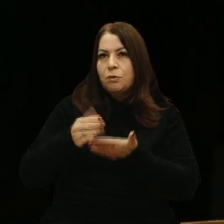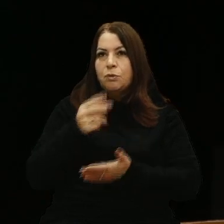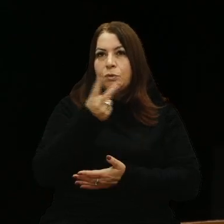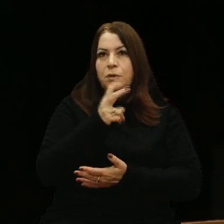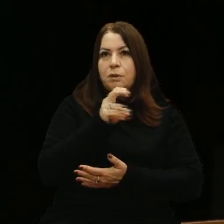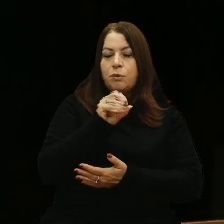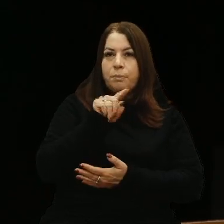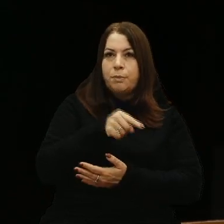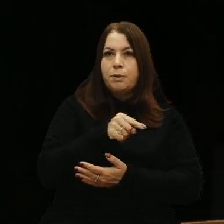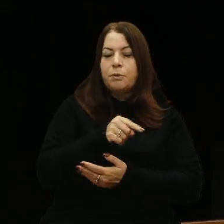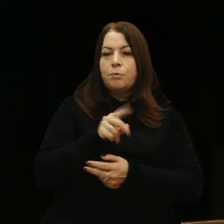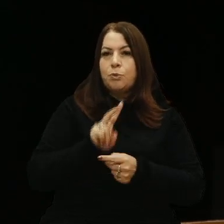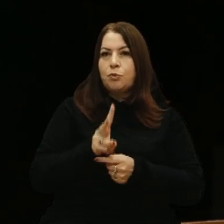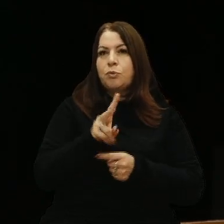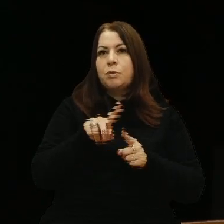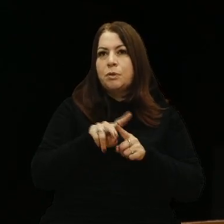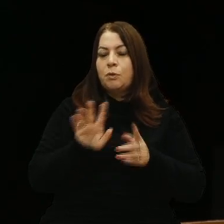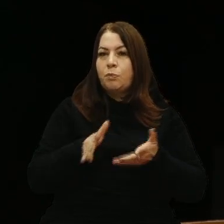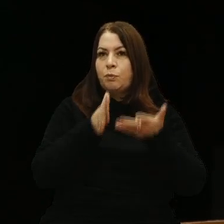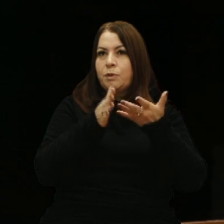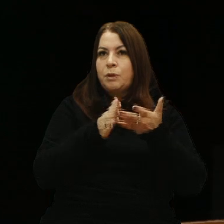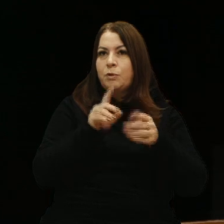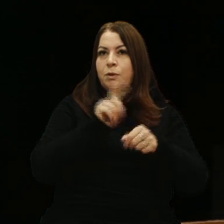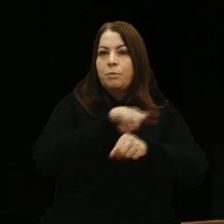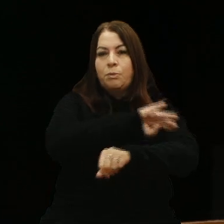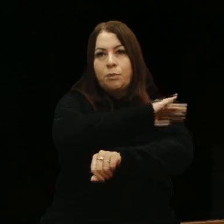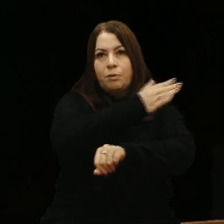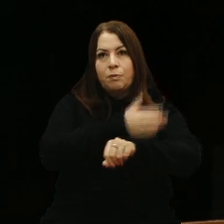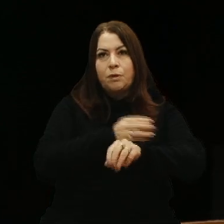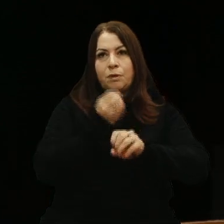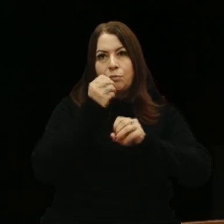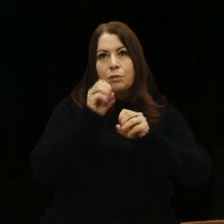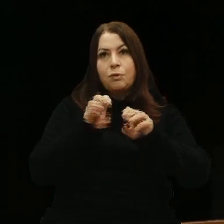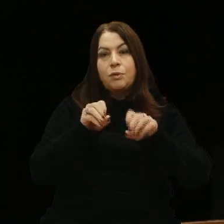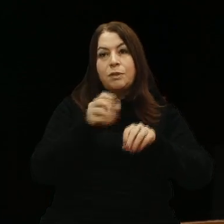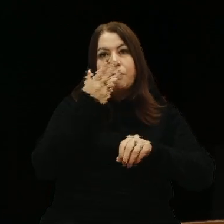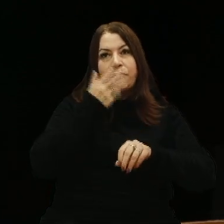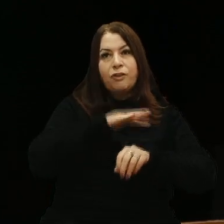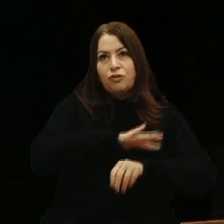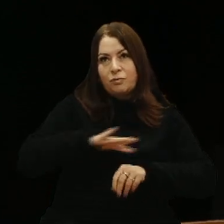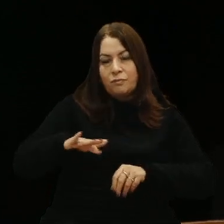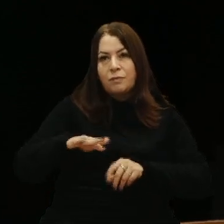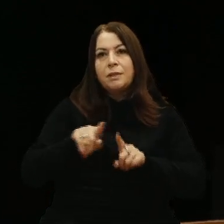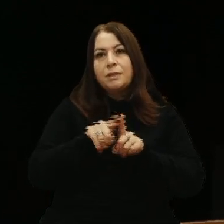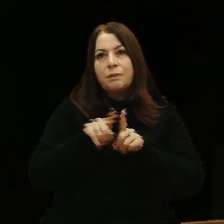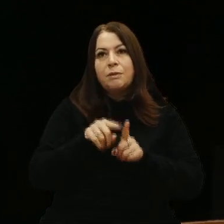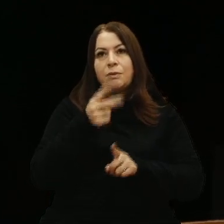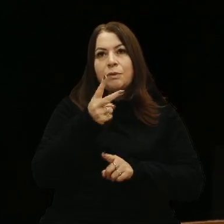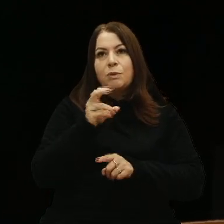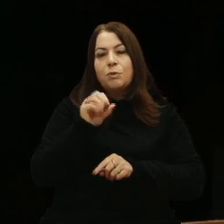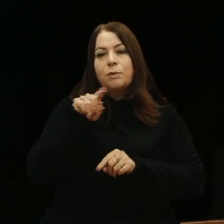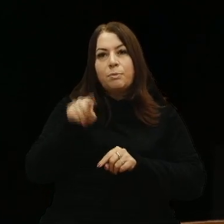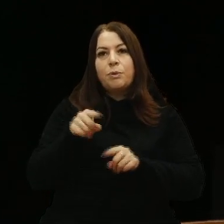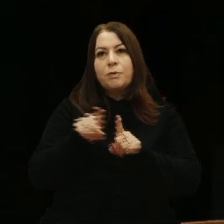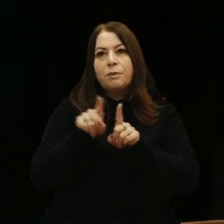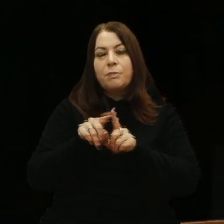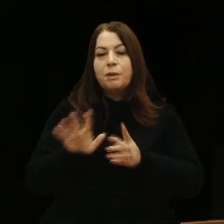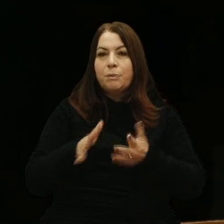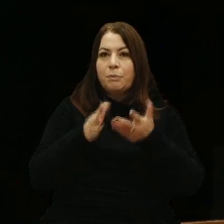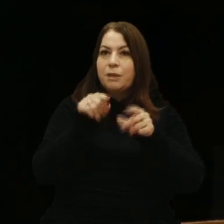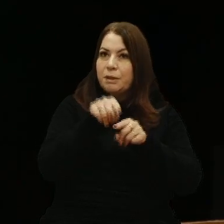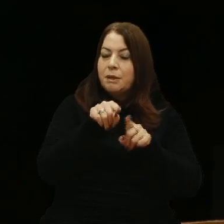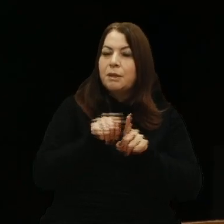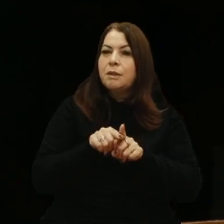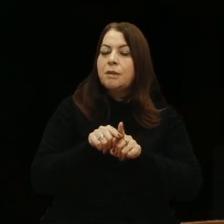mil para manutenção e fomento de tempo integral em educação infantil em creches, 250 mil para manutenção do fomento